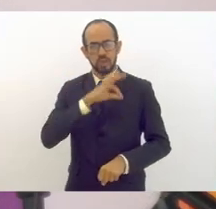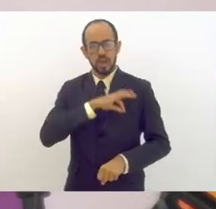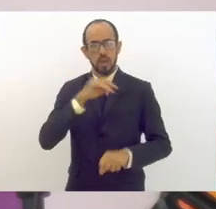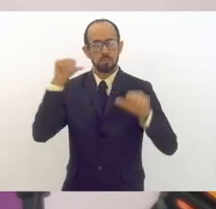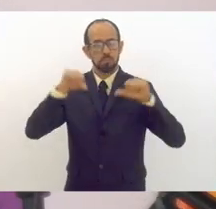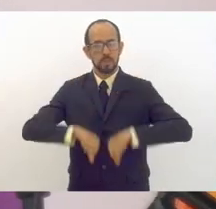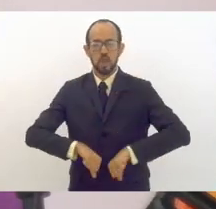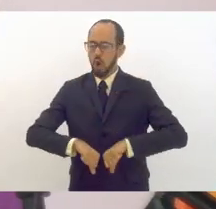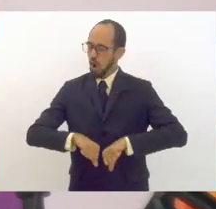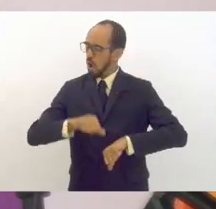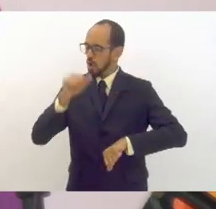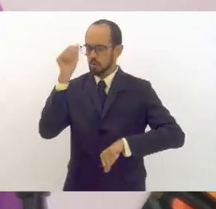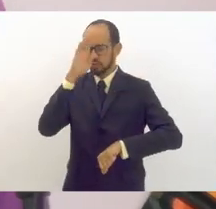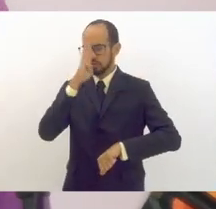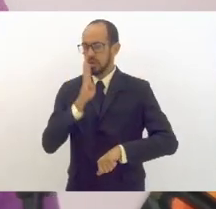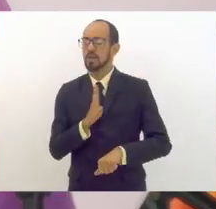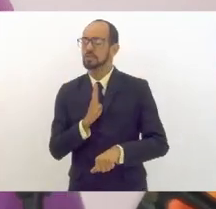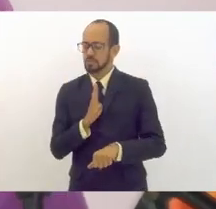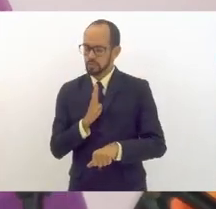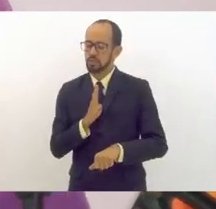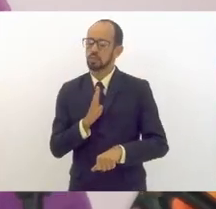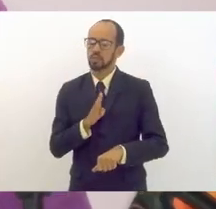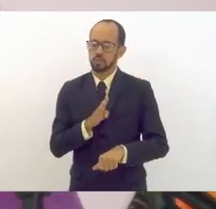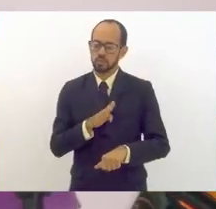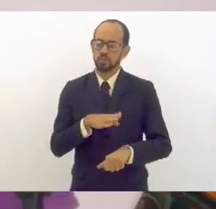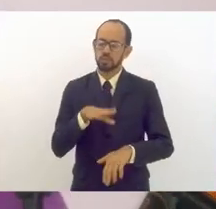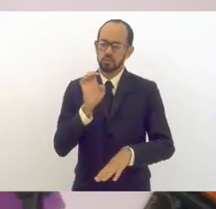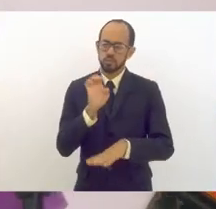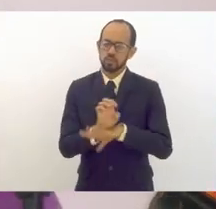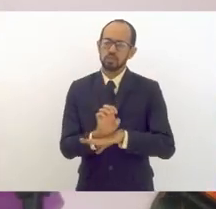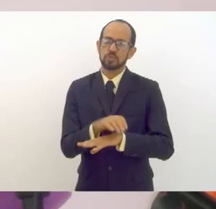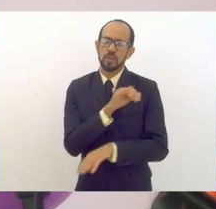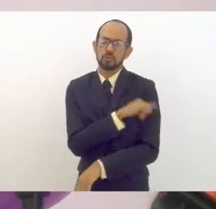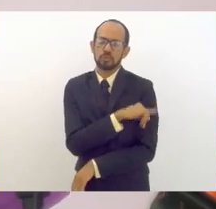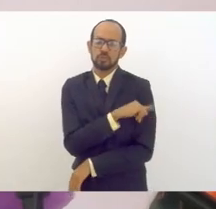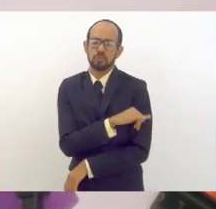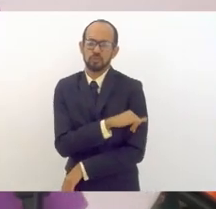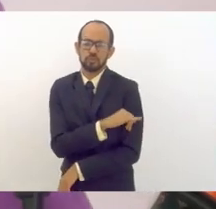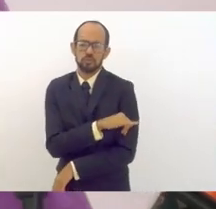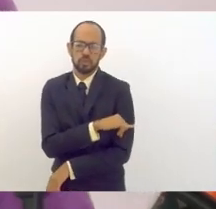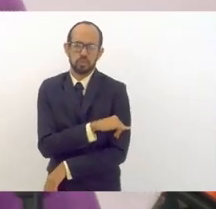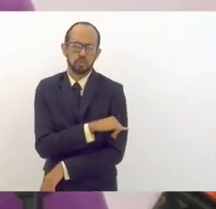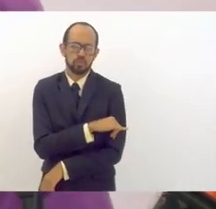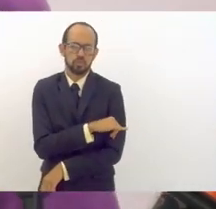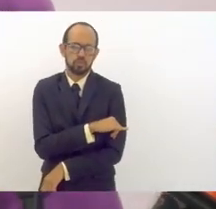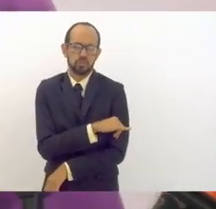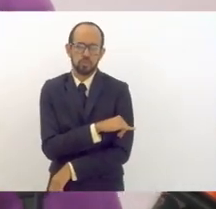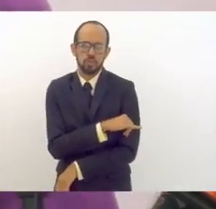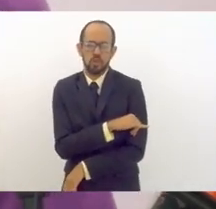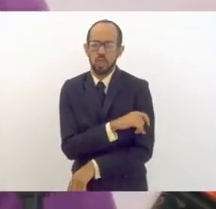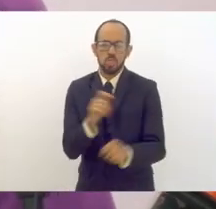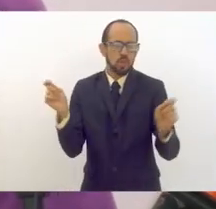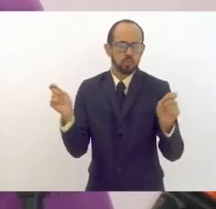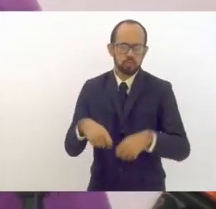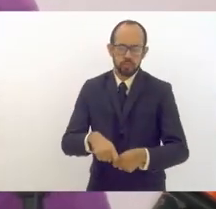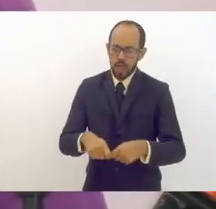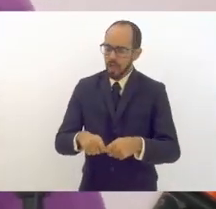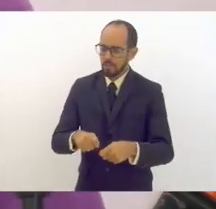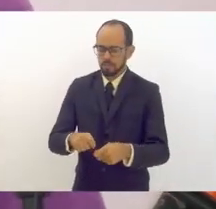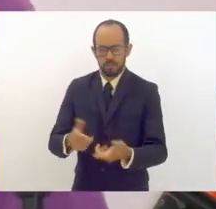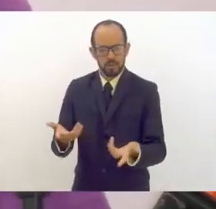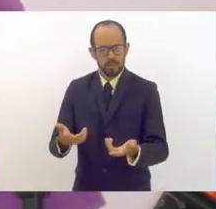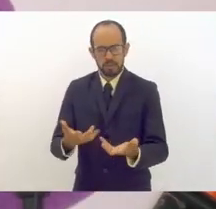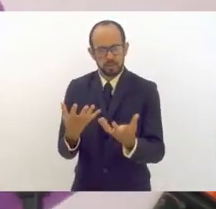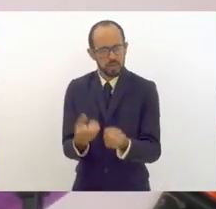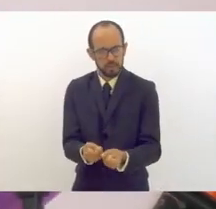categoria a nível nacional em redes estaduais de ensino. Não há recuperação fiscal que justifique uma